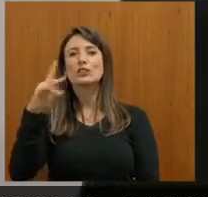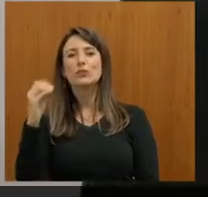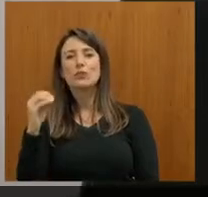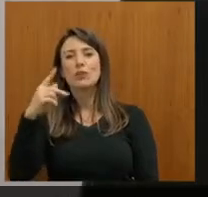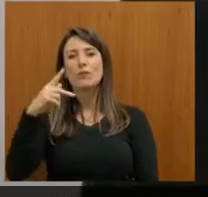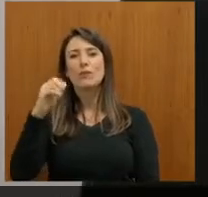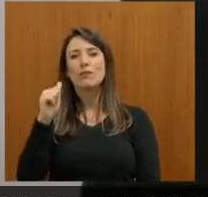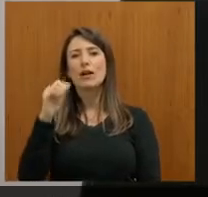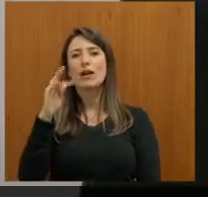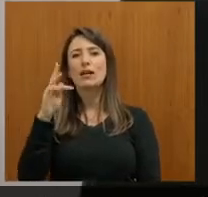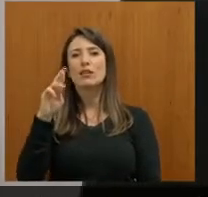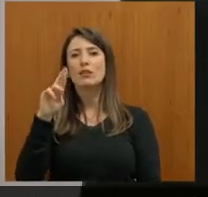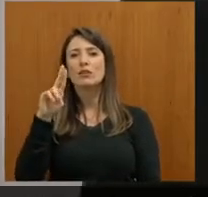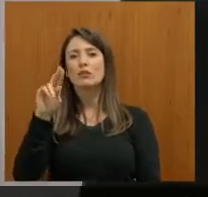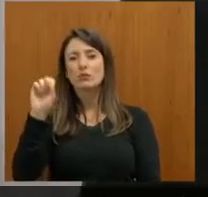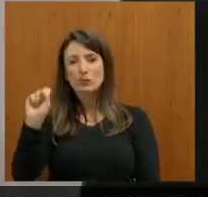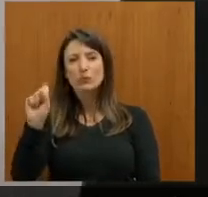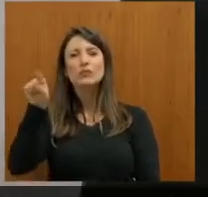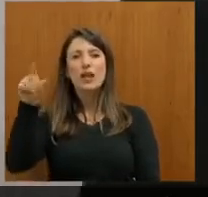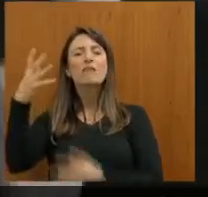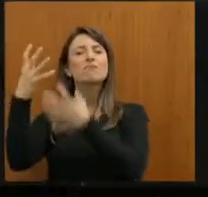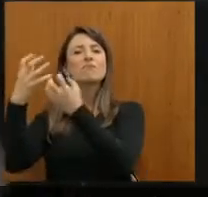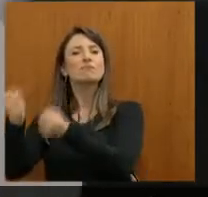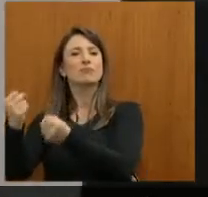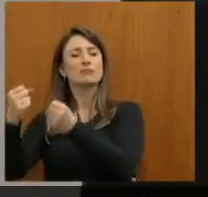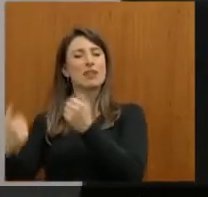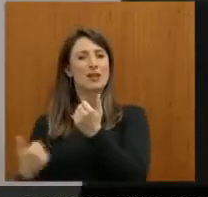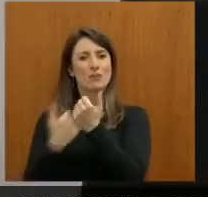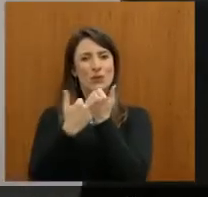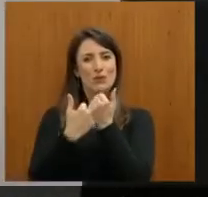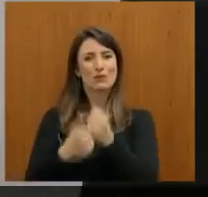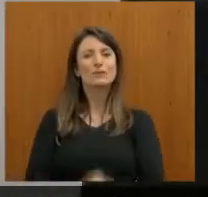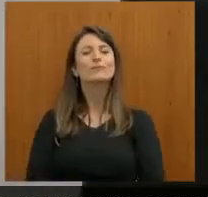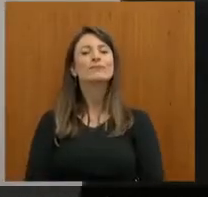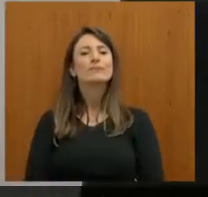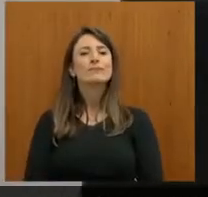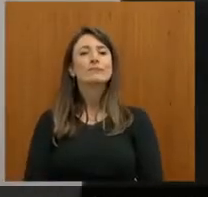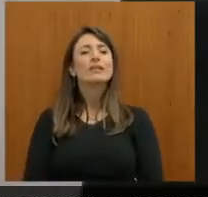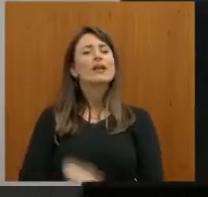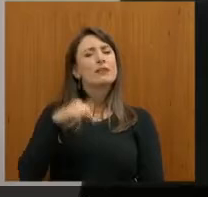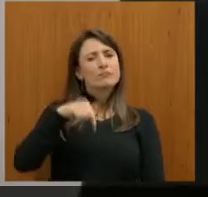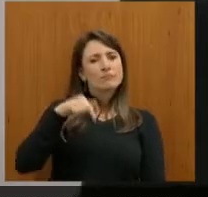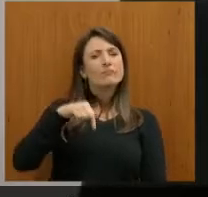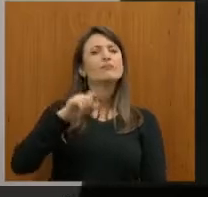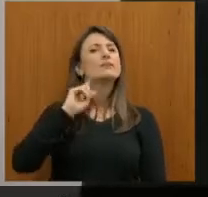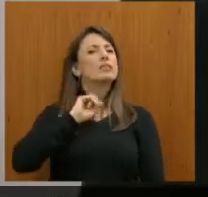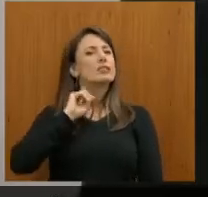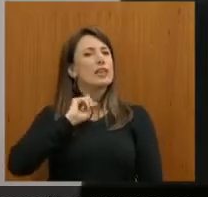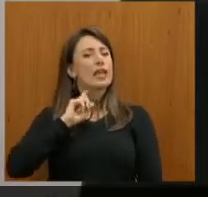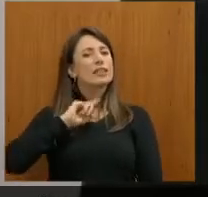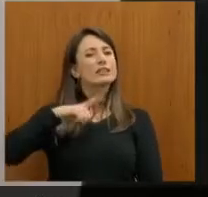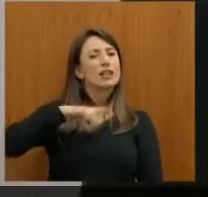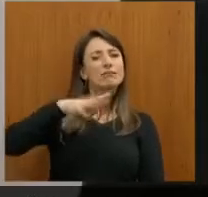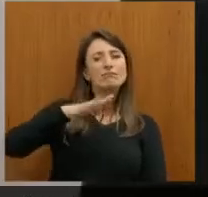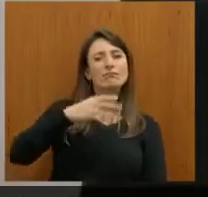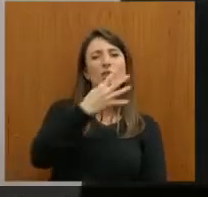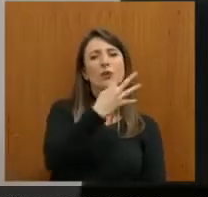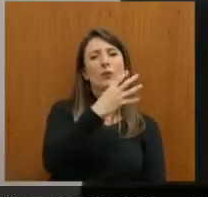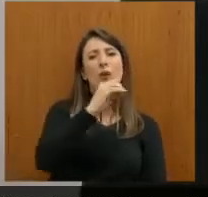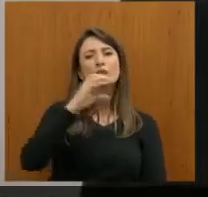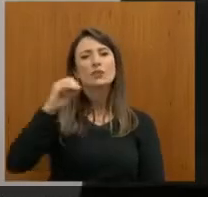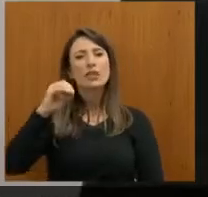destacar que Minas Gerais tem em média 400 casos registrados formalmente